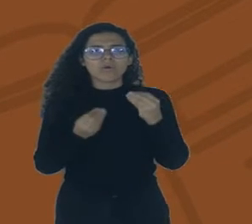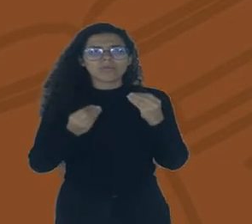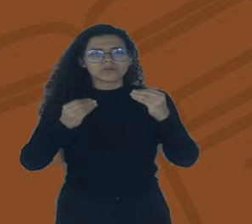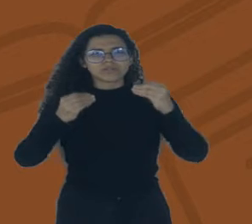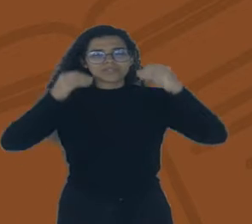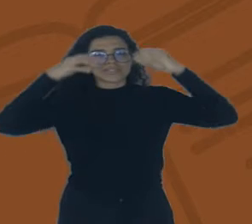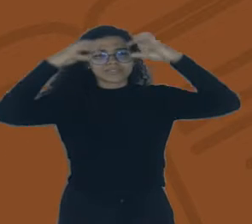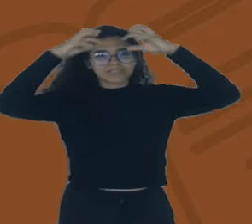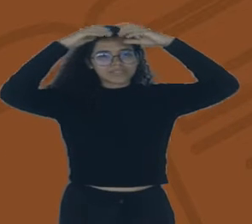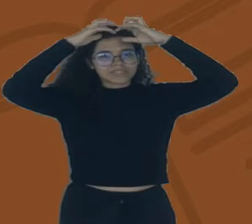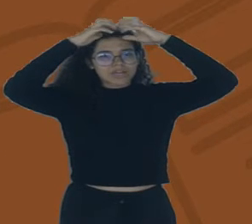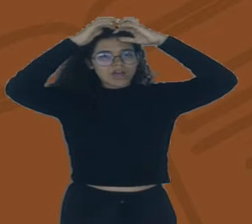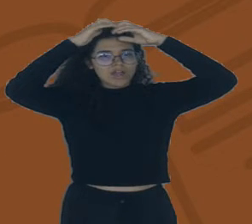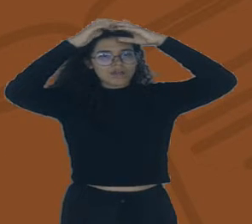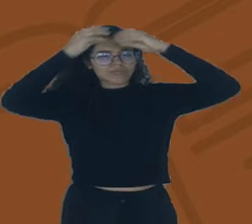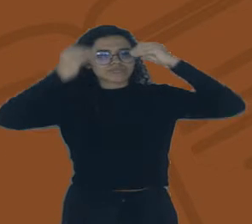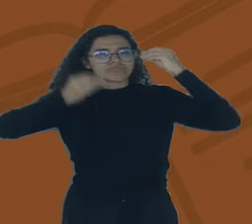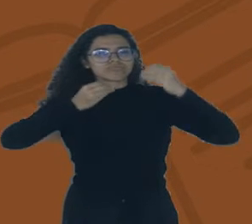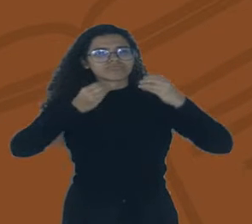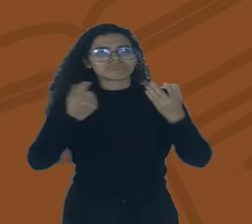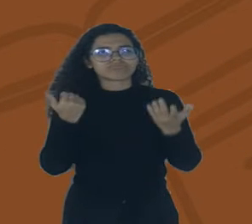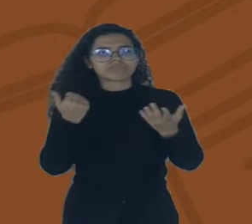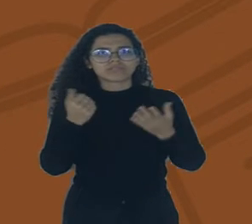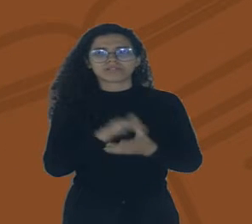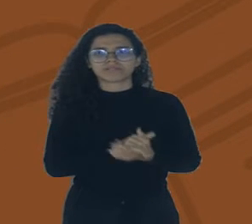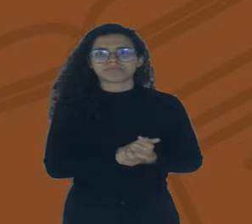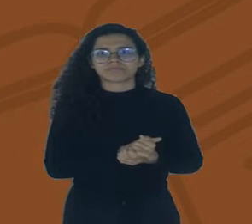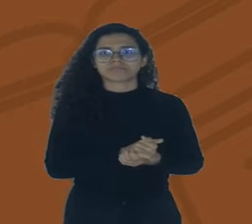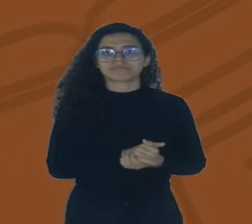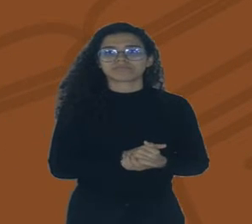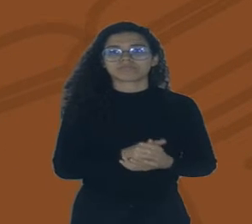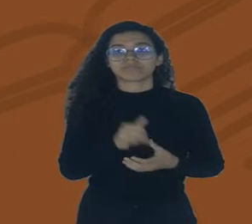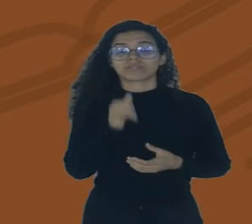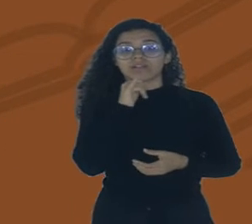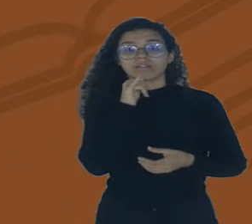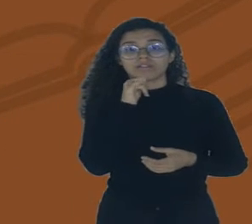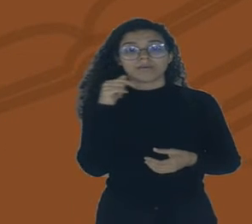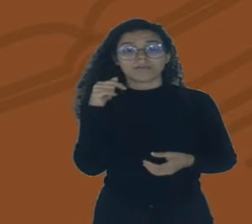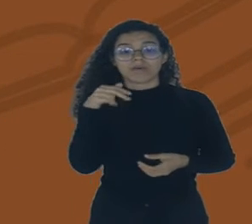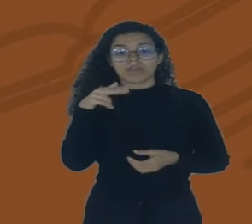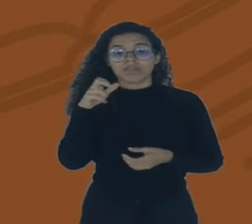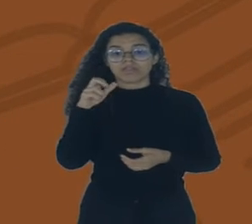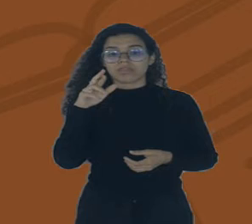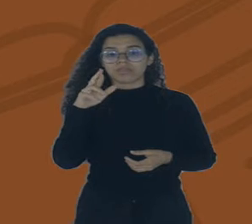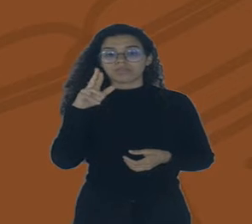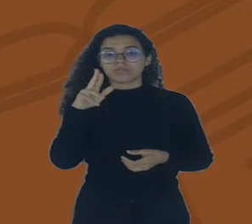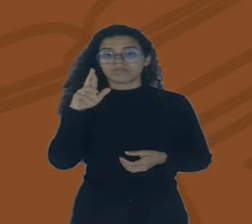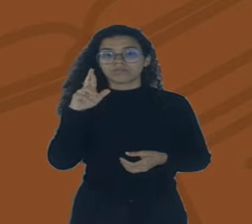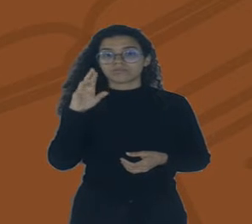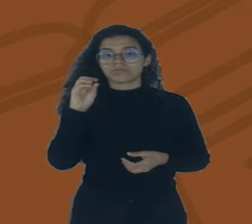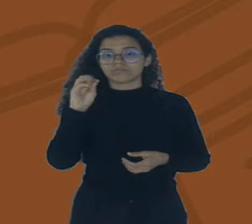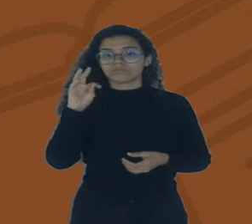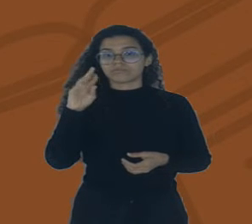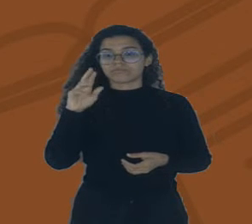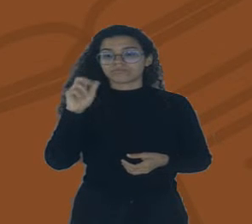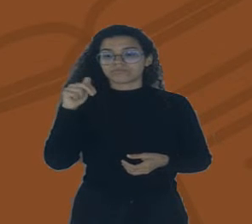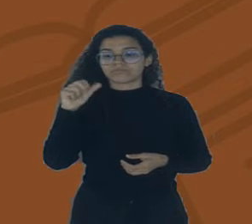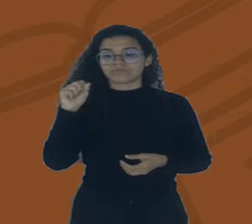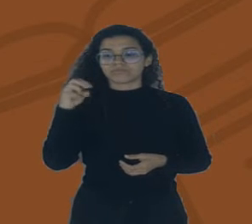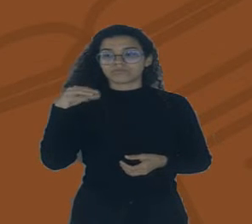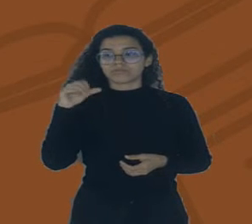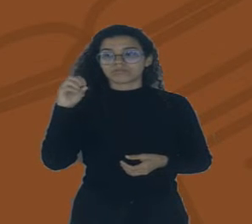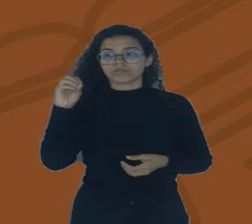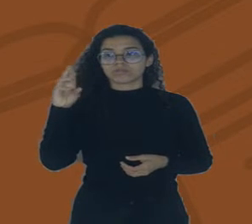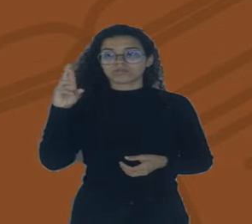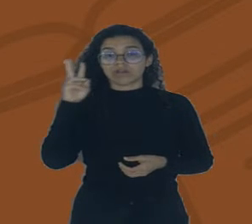dessas determinadas drogas? Tipo, ação sobre os neurotransmissores. Vocês lembram na última aula que eu falei da sinapse? Que